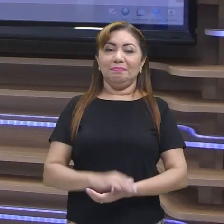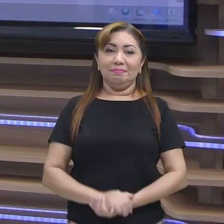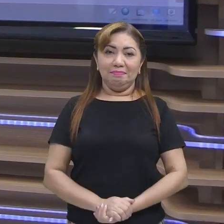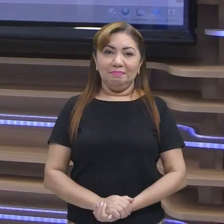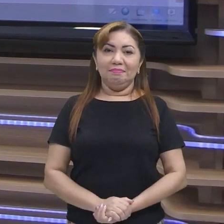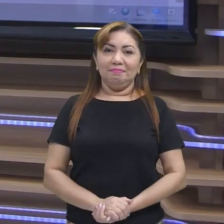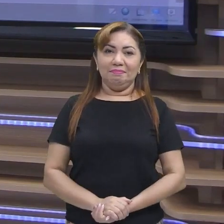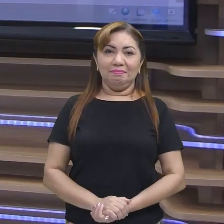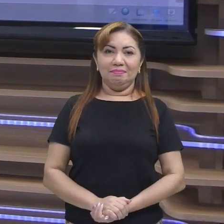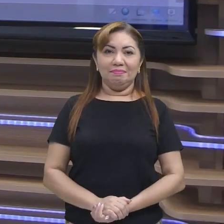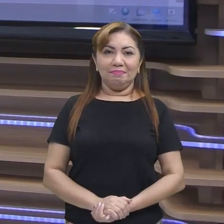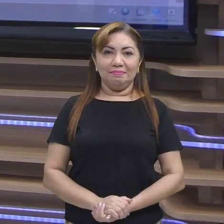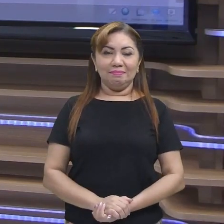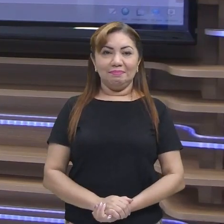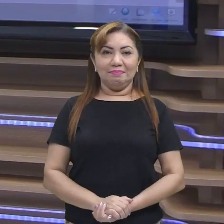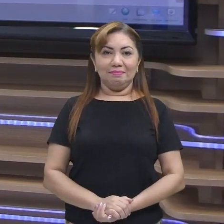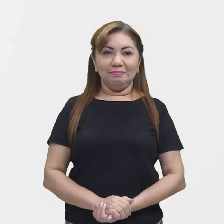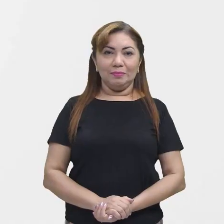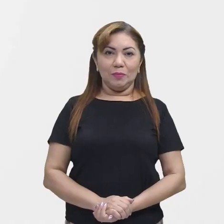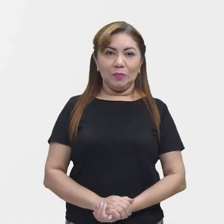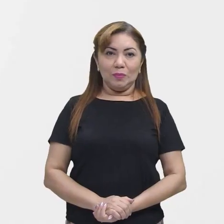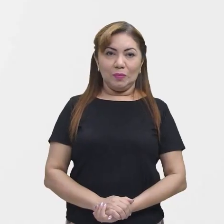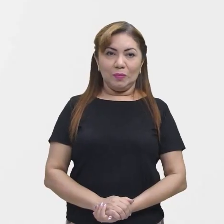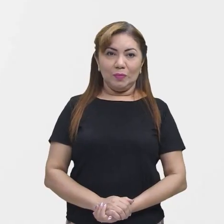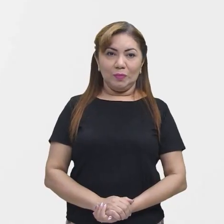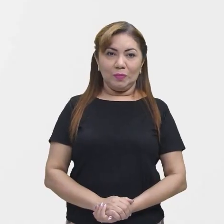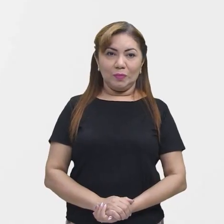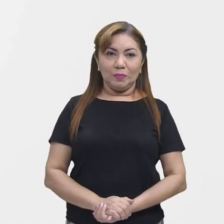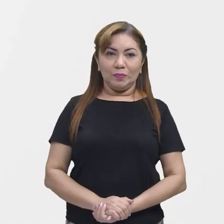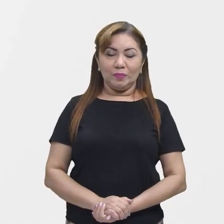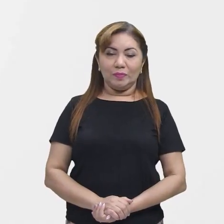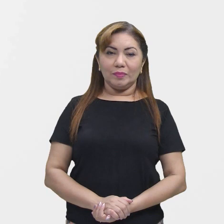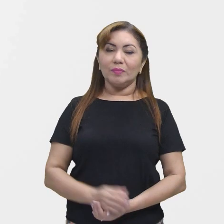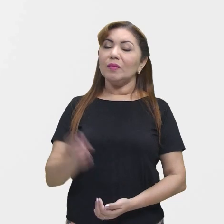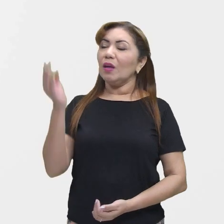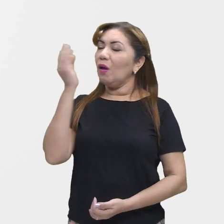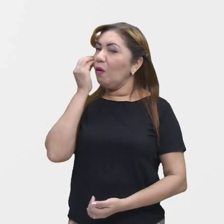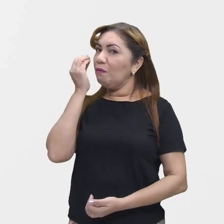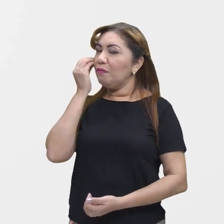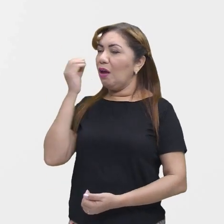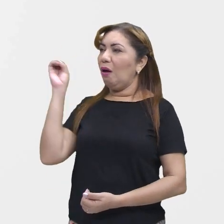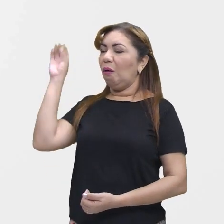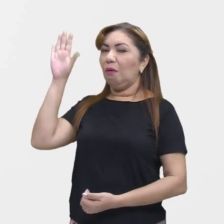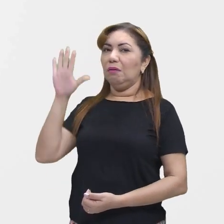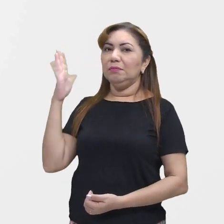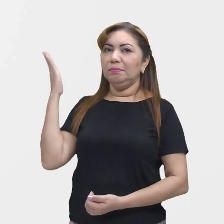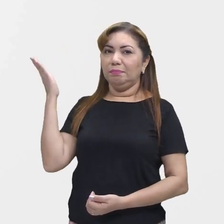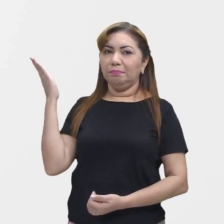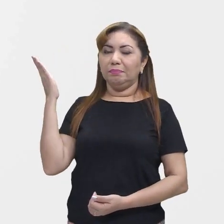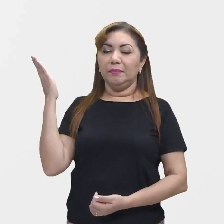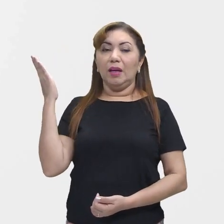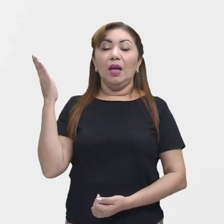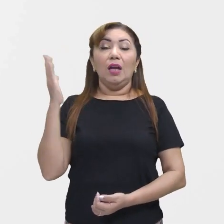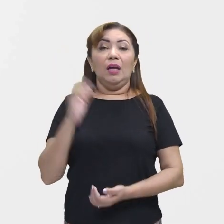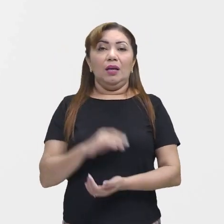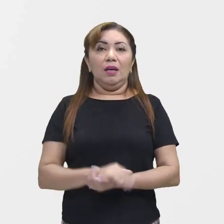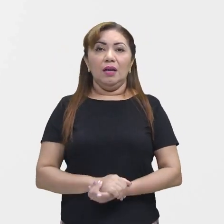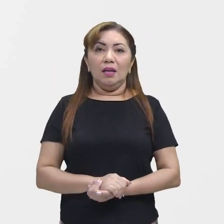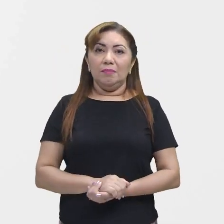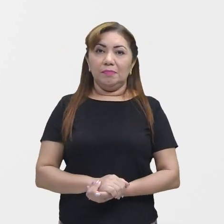Agora nós vamos ver um pouquinho sobre a gravidez, que é o que ocorre